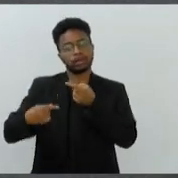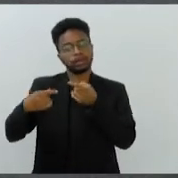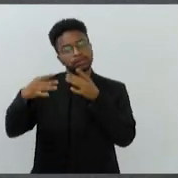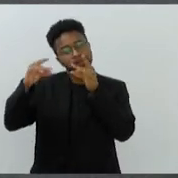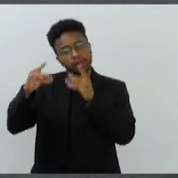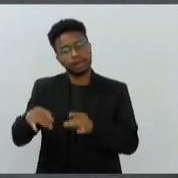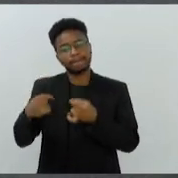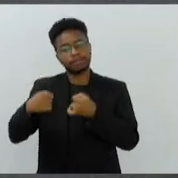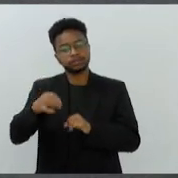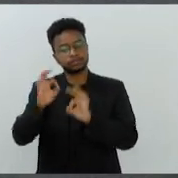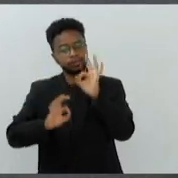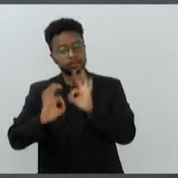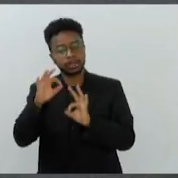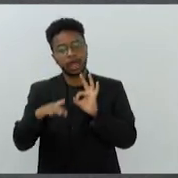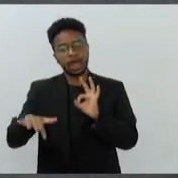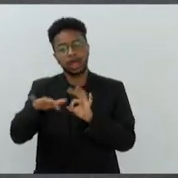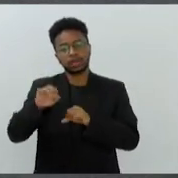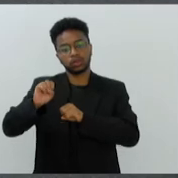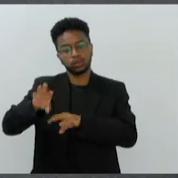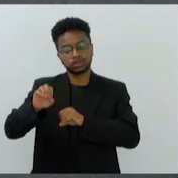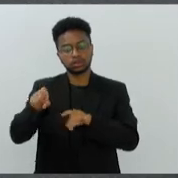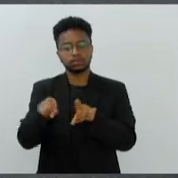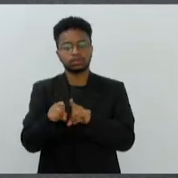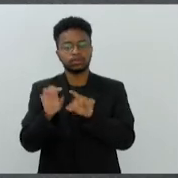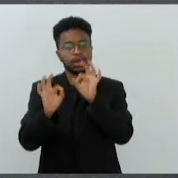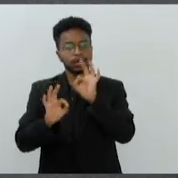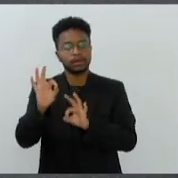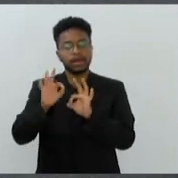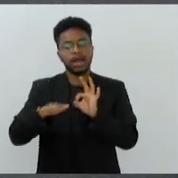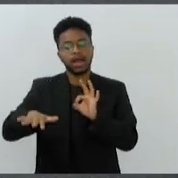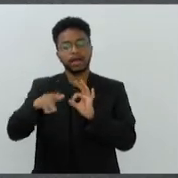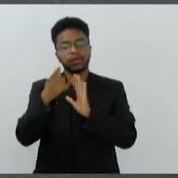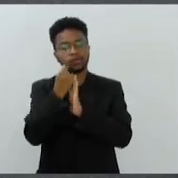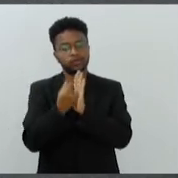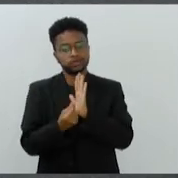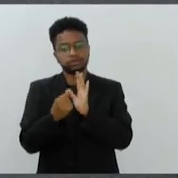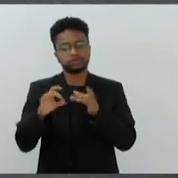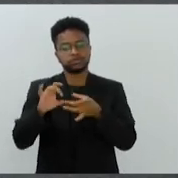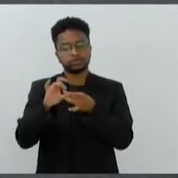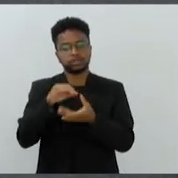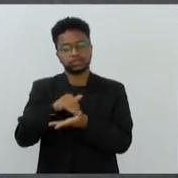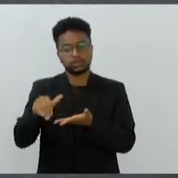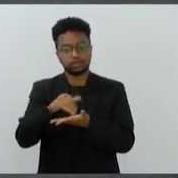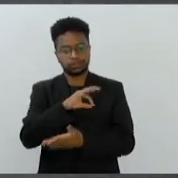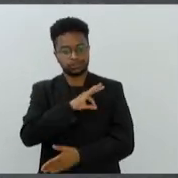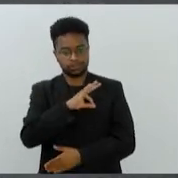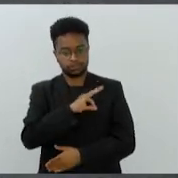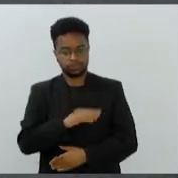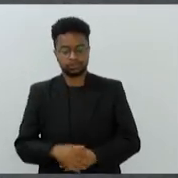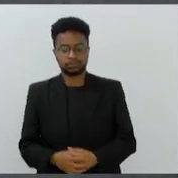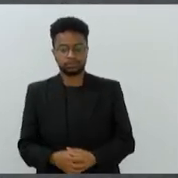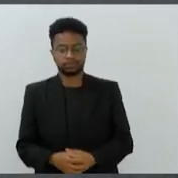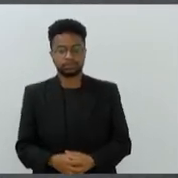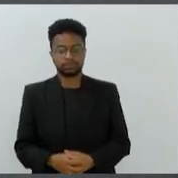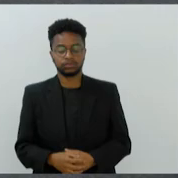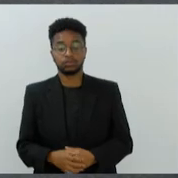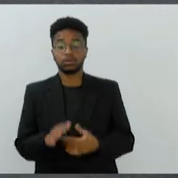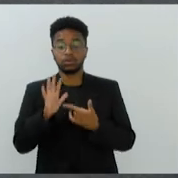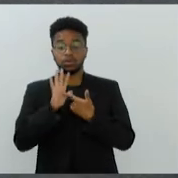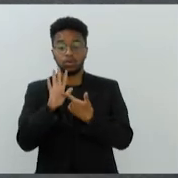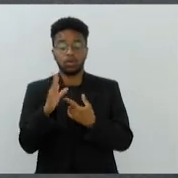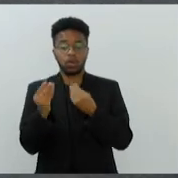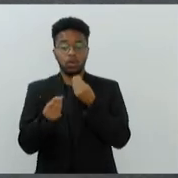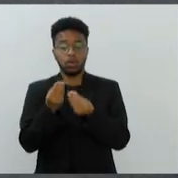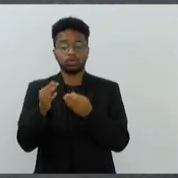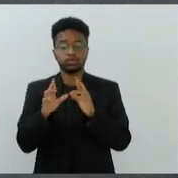planejamento no campo educacional e no campo orçamentário da Secretaria de Polícia Militar, diferenciando que o